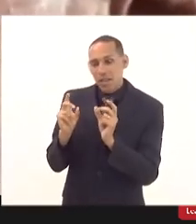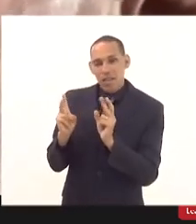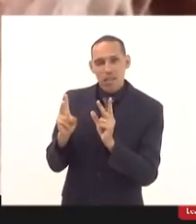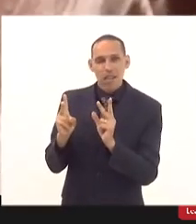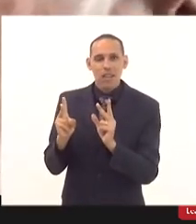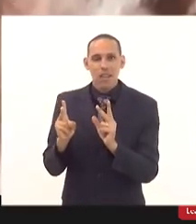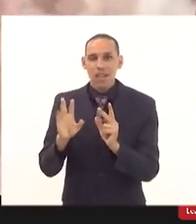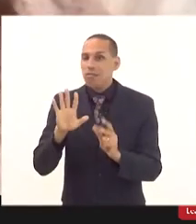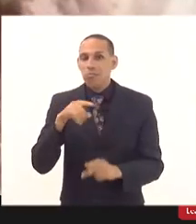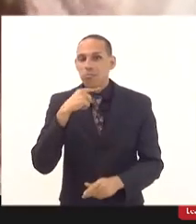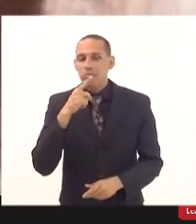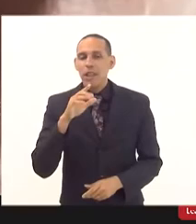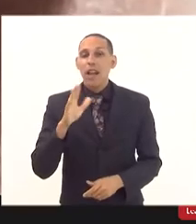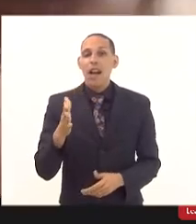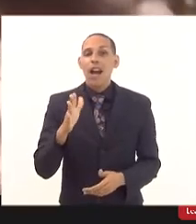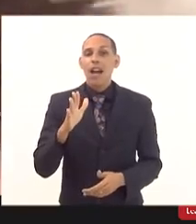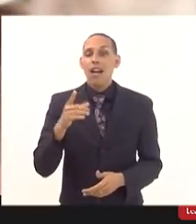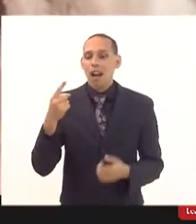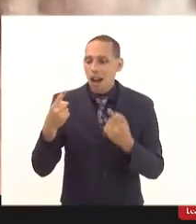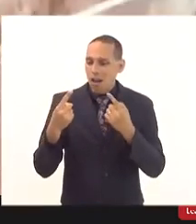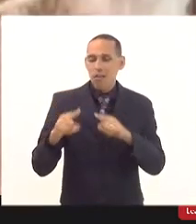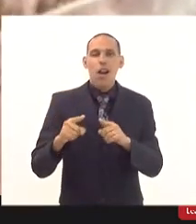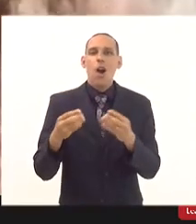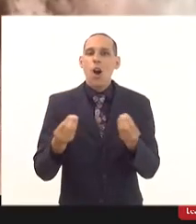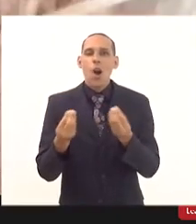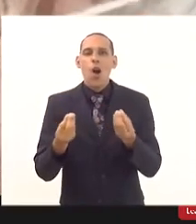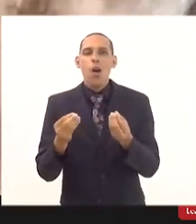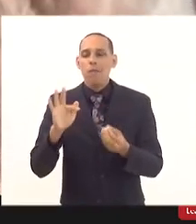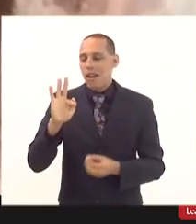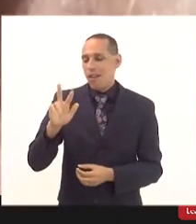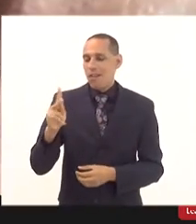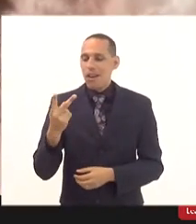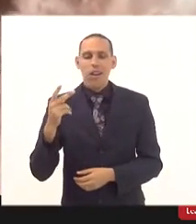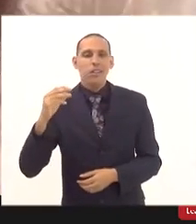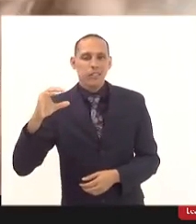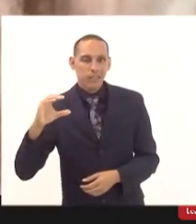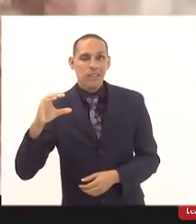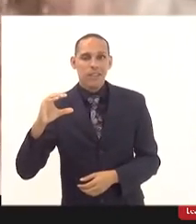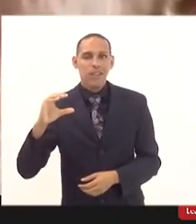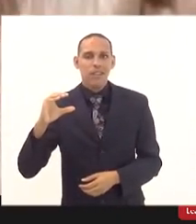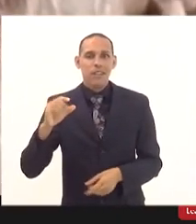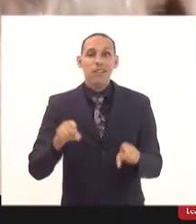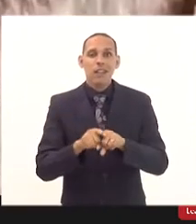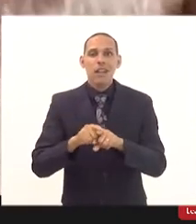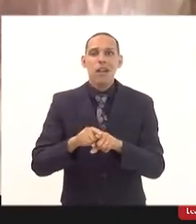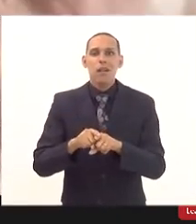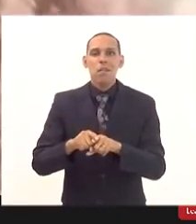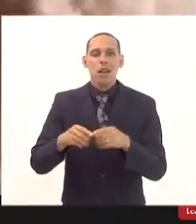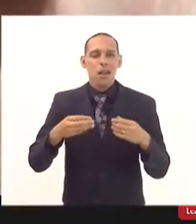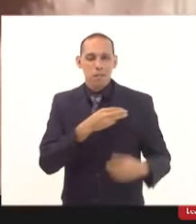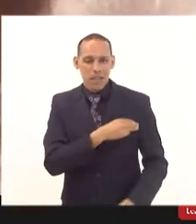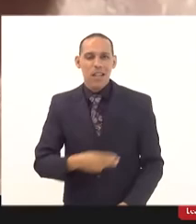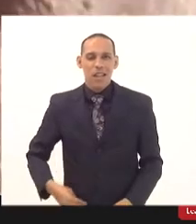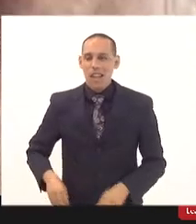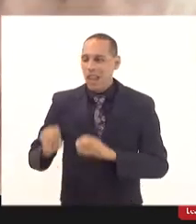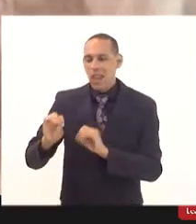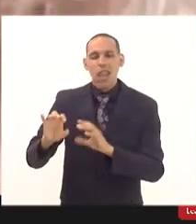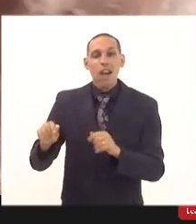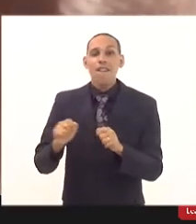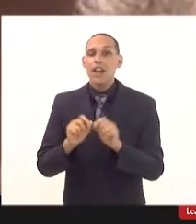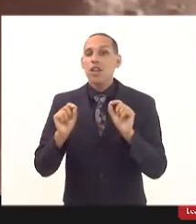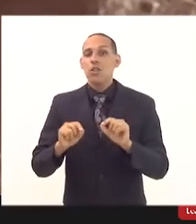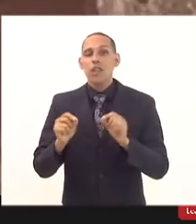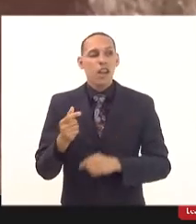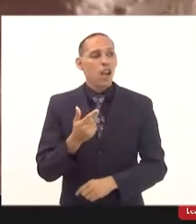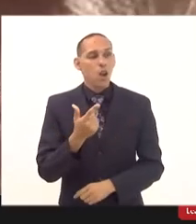sucesso a rádio foi ferida de morte por Fernando Henrique Cardoso e seu Medíocre Ministro da Educação fizeram que